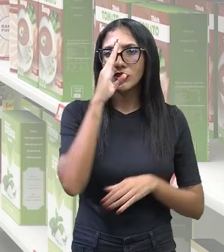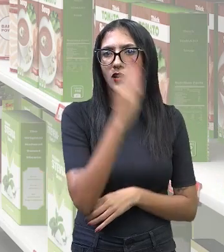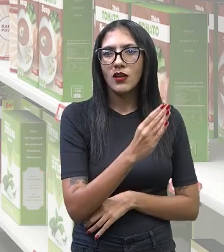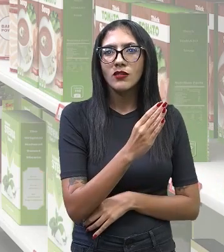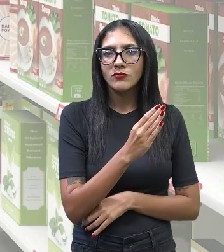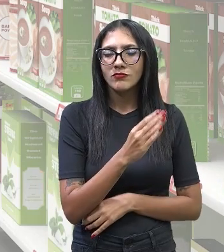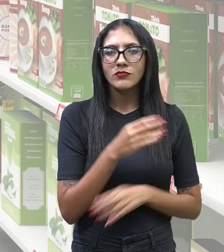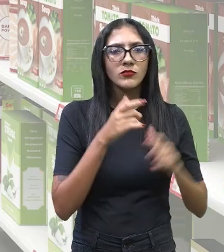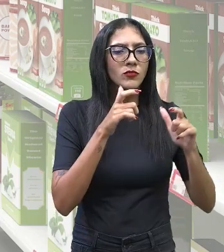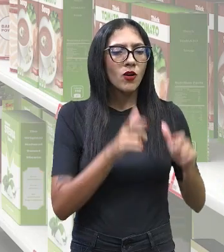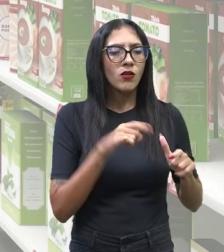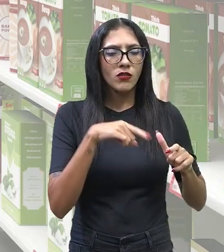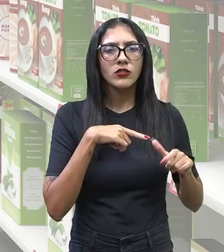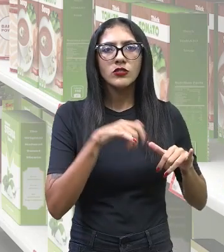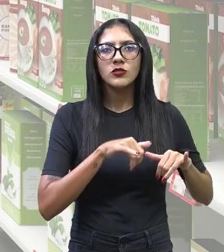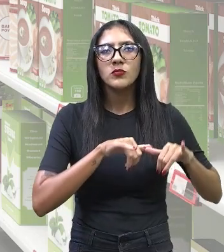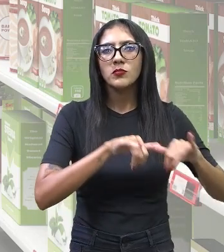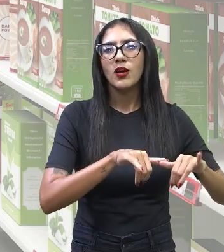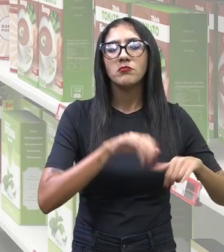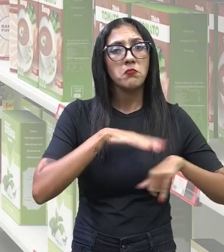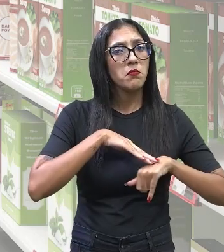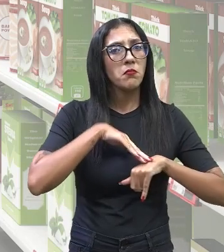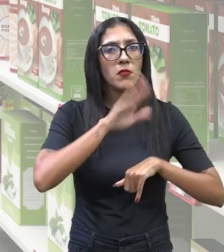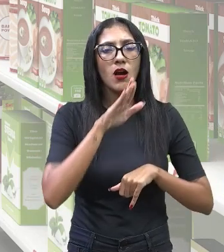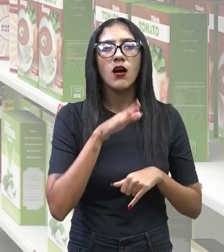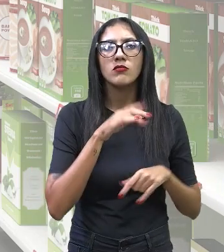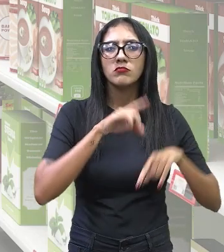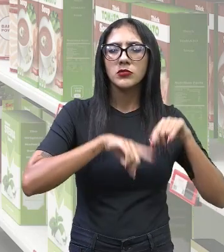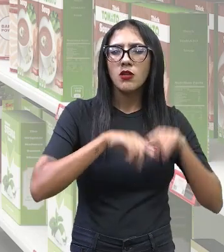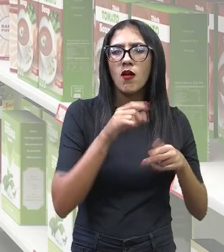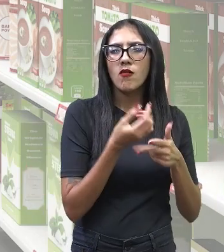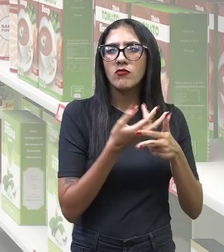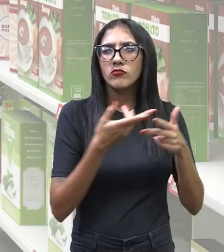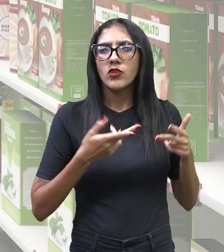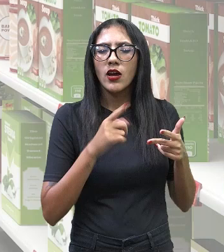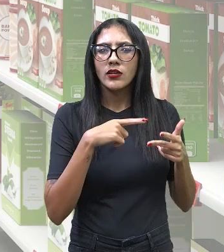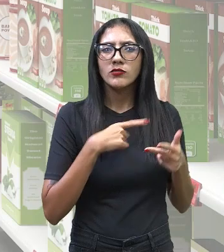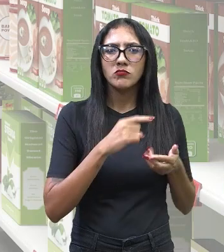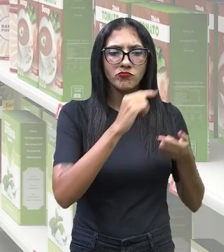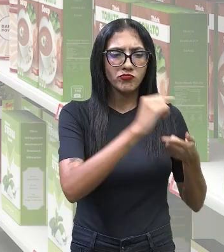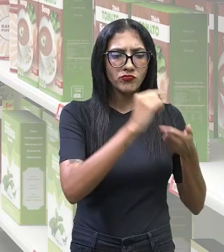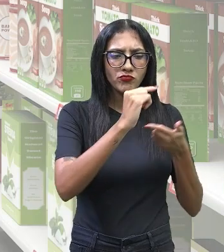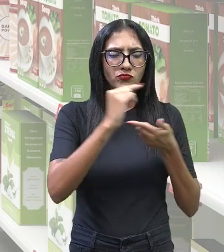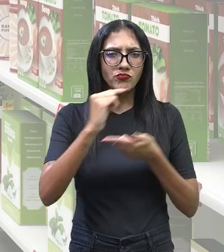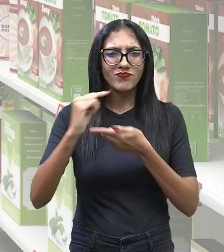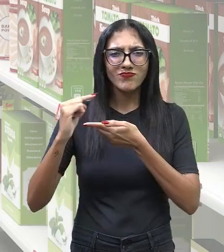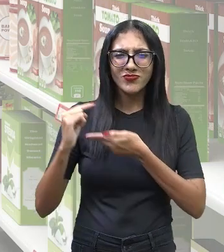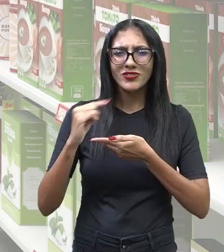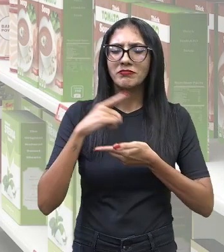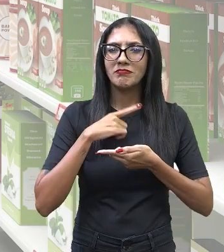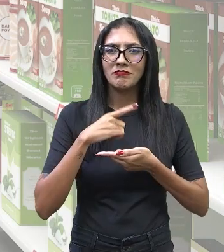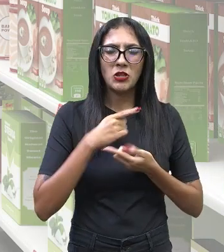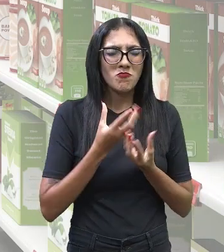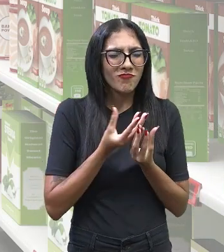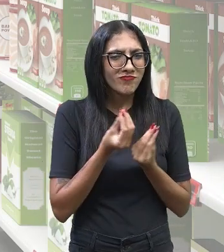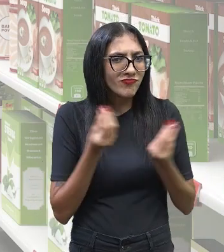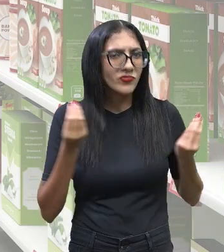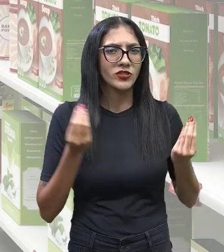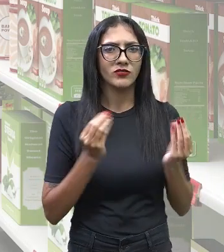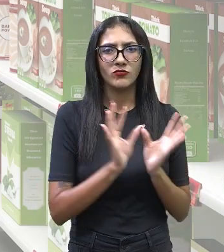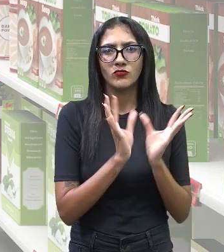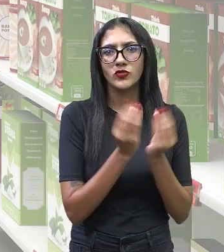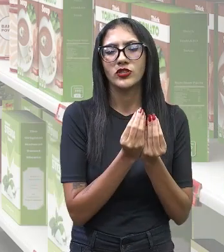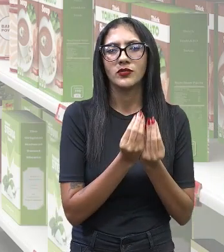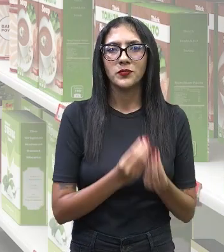no supermercado, a maioria dos alimentos que estão ali são enlatados, ultraprocessados, né? Em